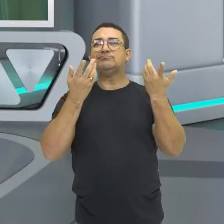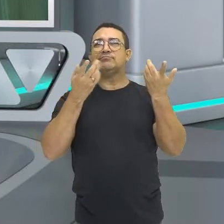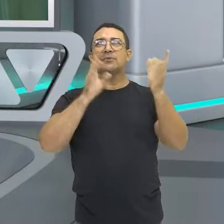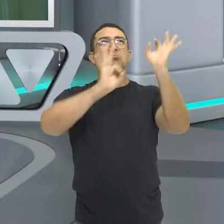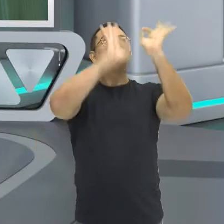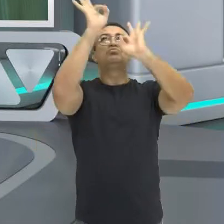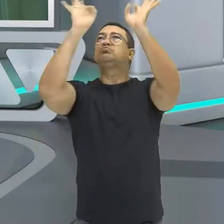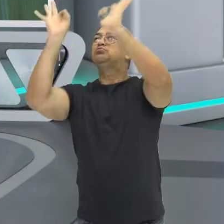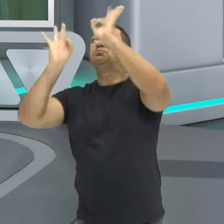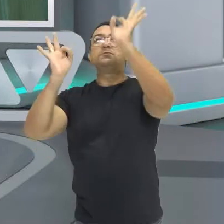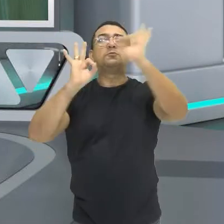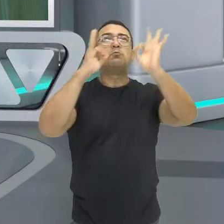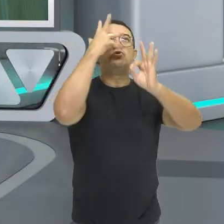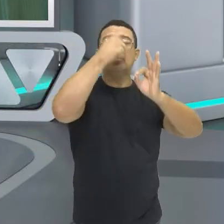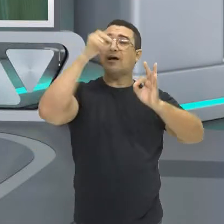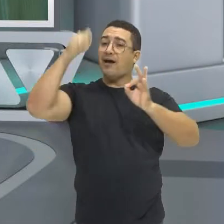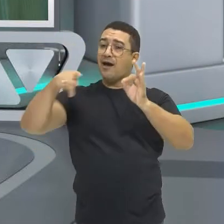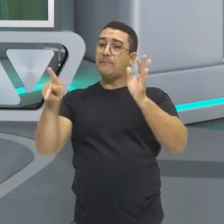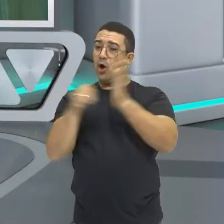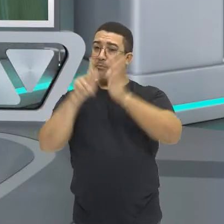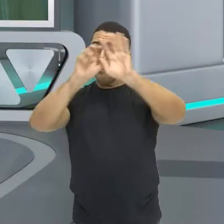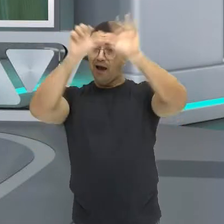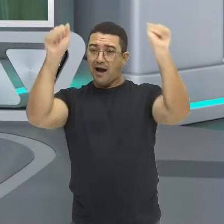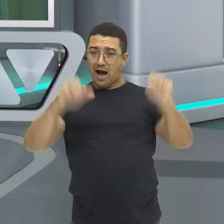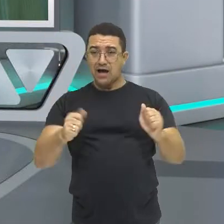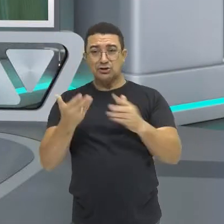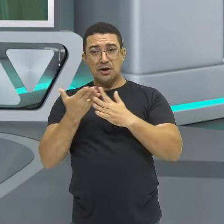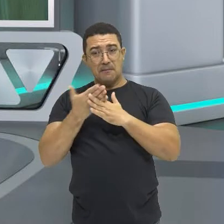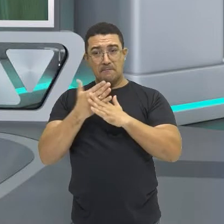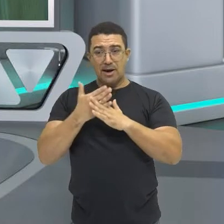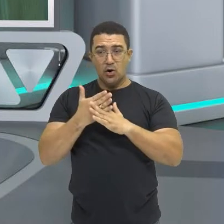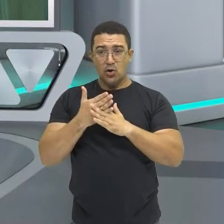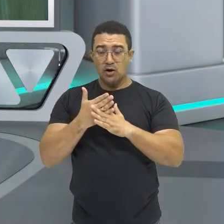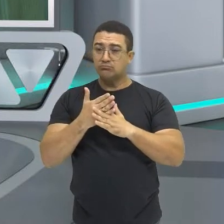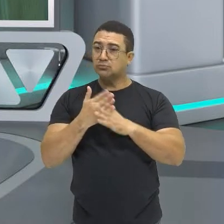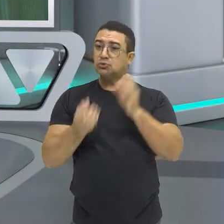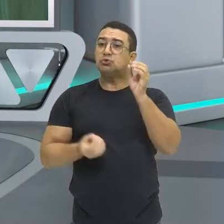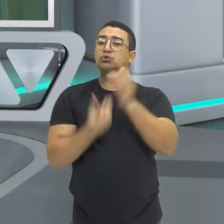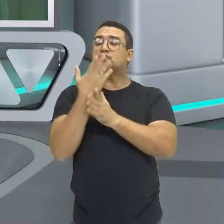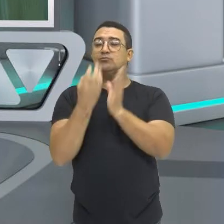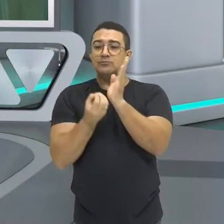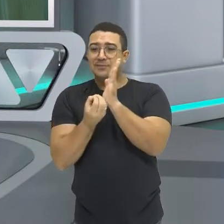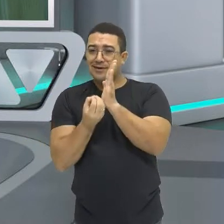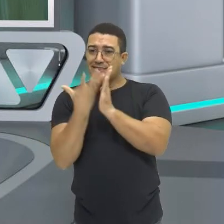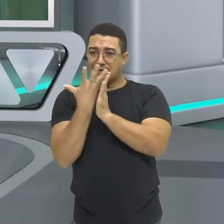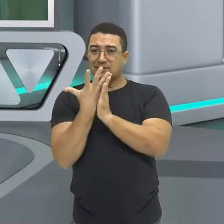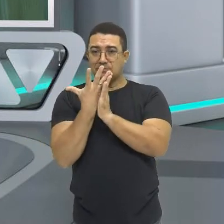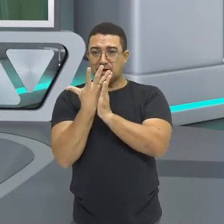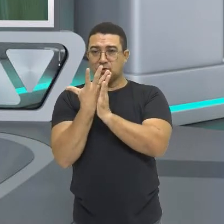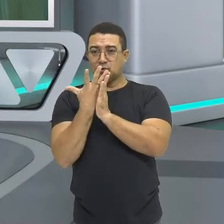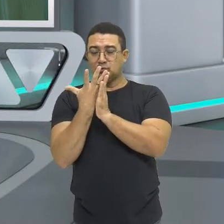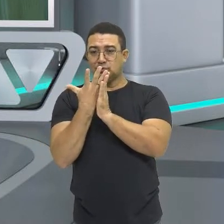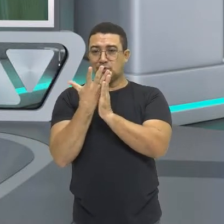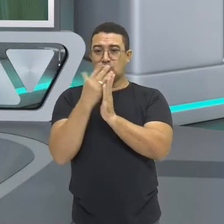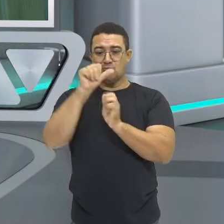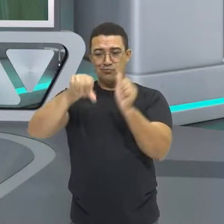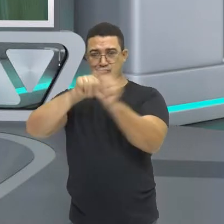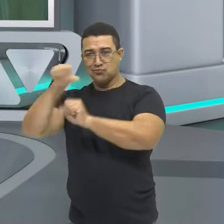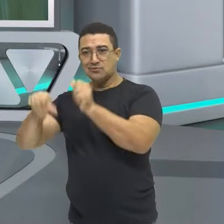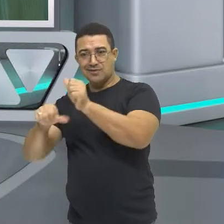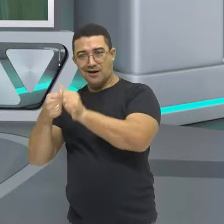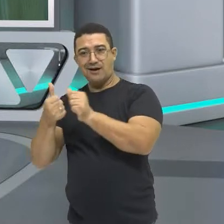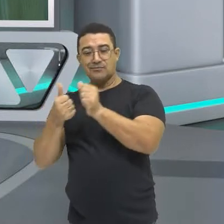Barroco, essa mudança que acontece entre o Renascimento para o Barroco, das ilustrações, das pinturas,